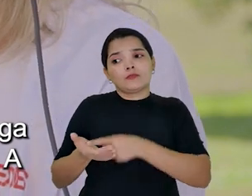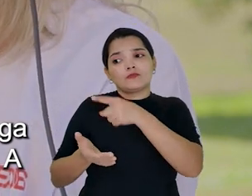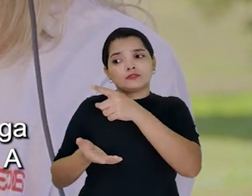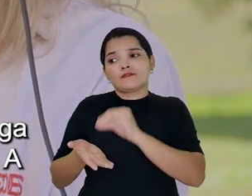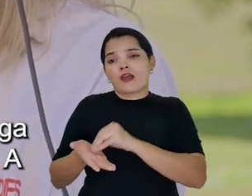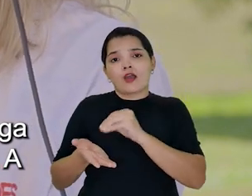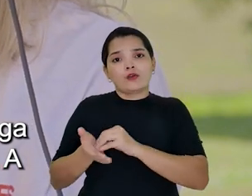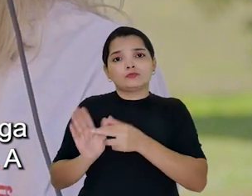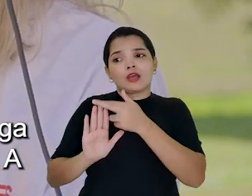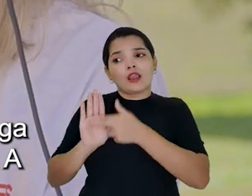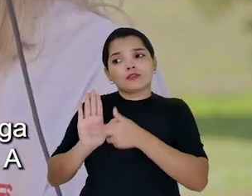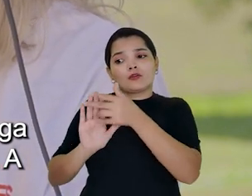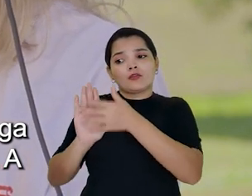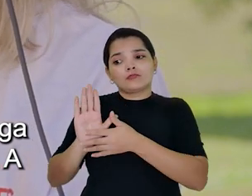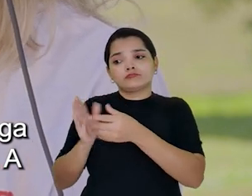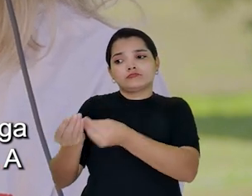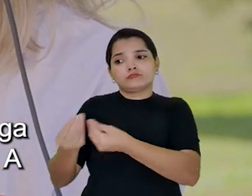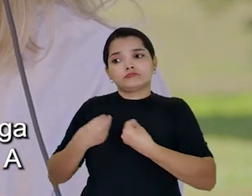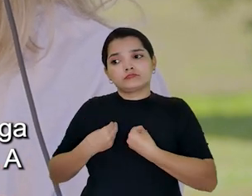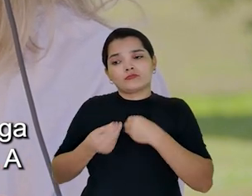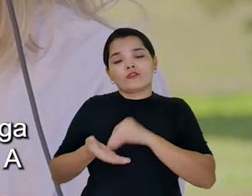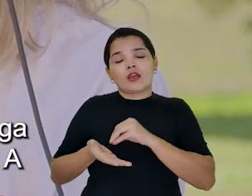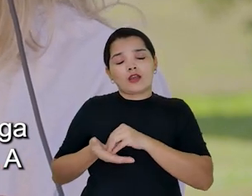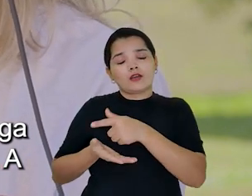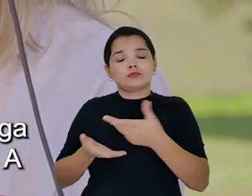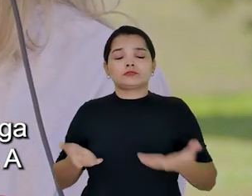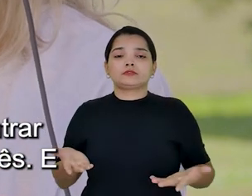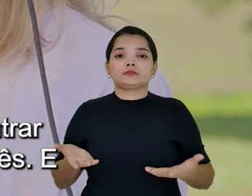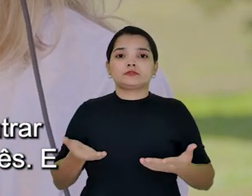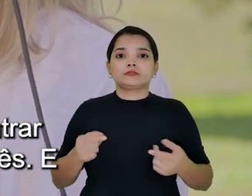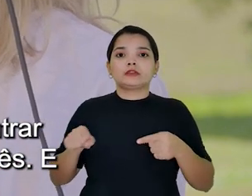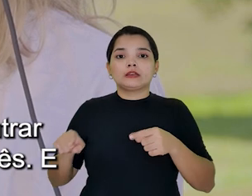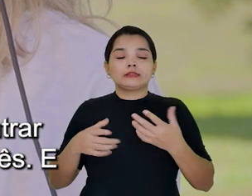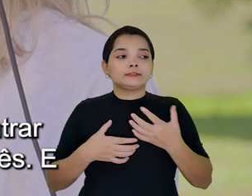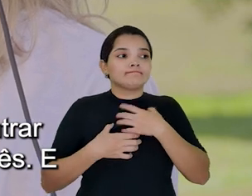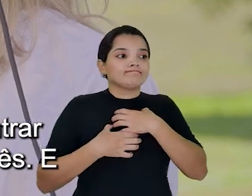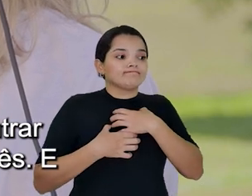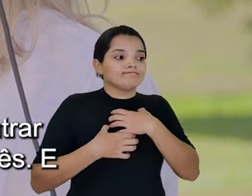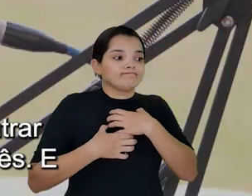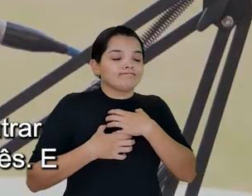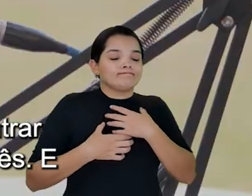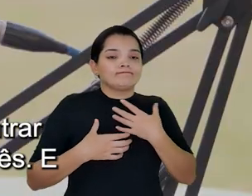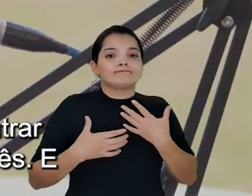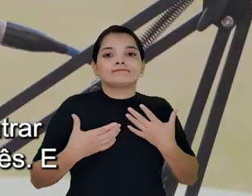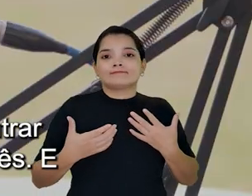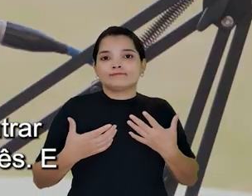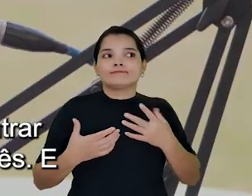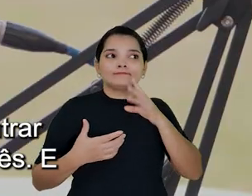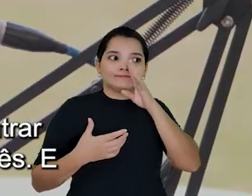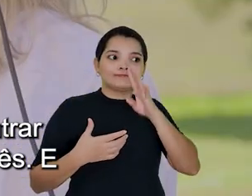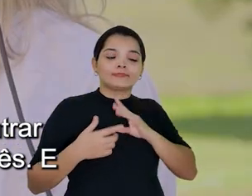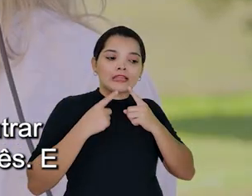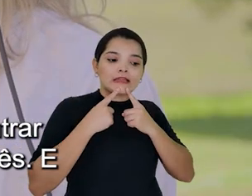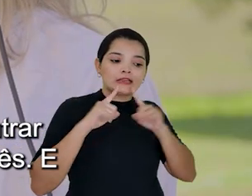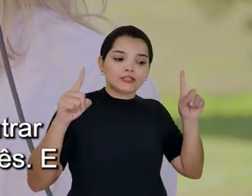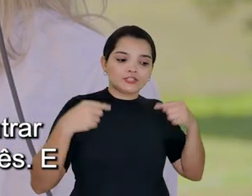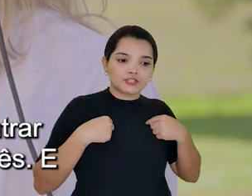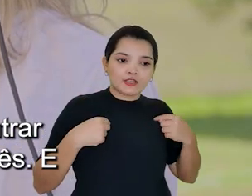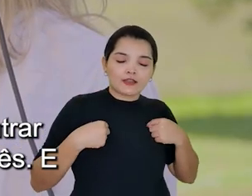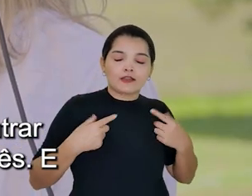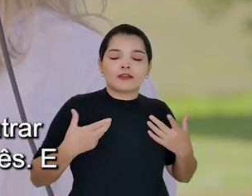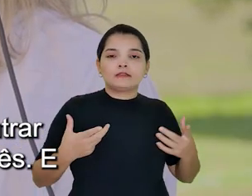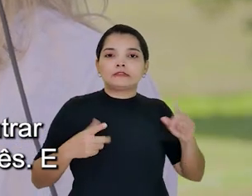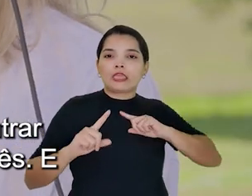você nunca me entrega relatórios em dia isso é uma interpretação a pessoa se sente criticada entendi ela vai entrar no modo